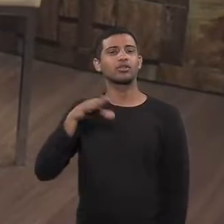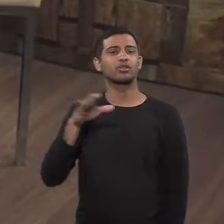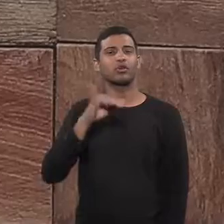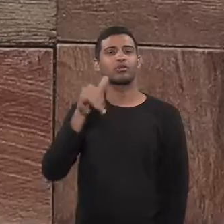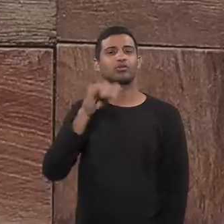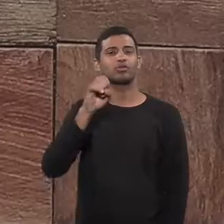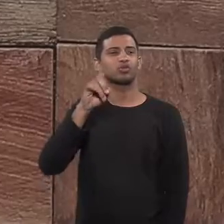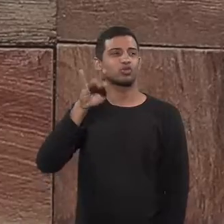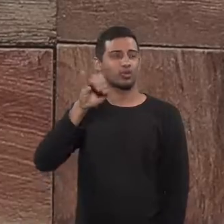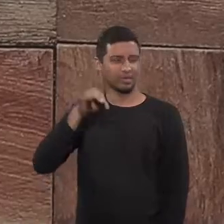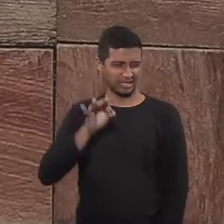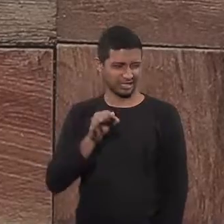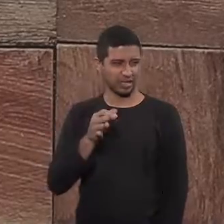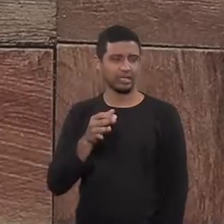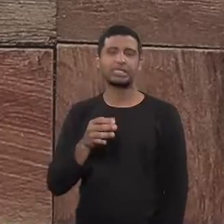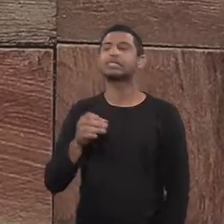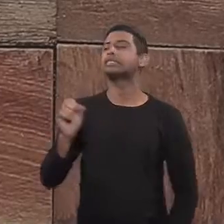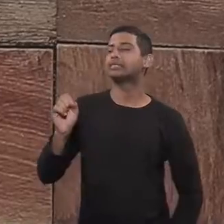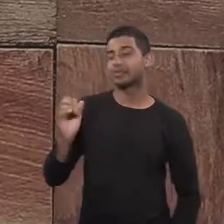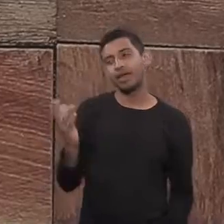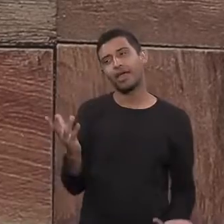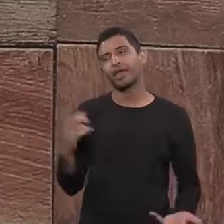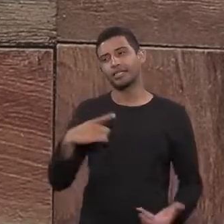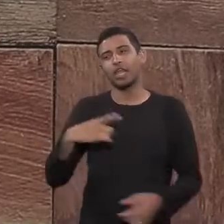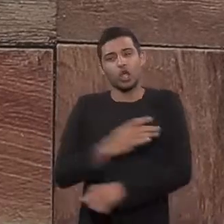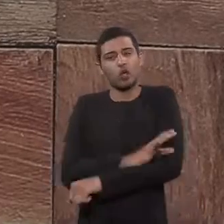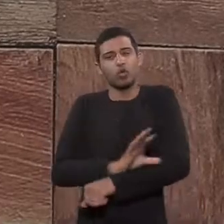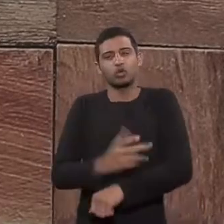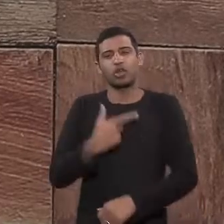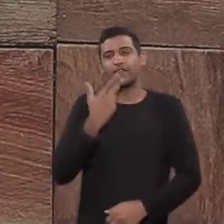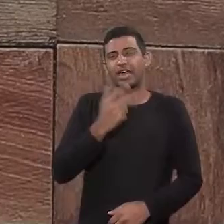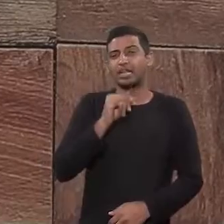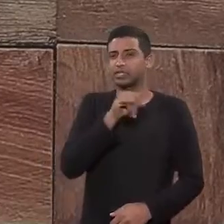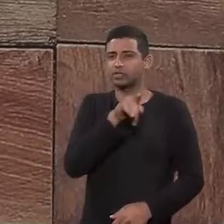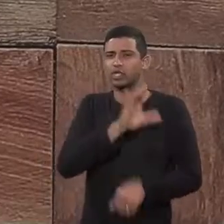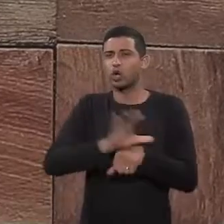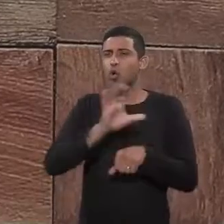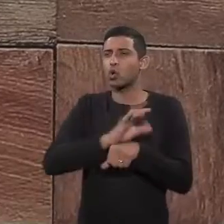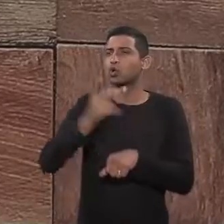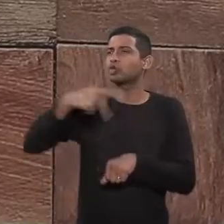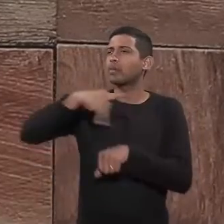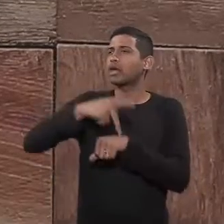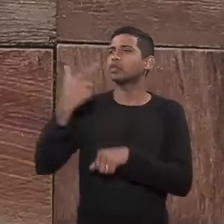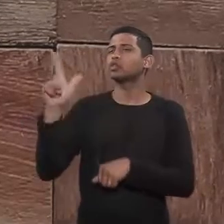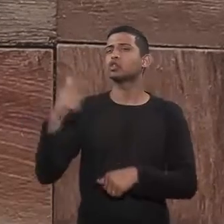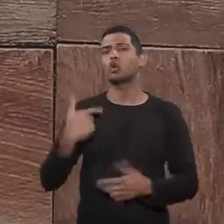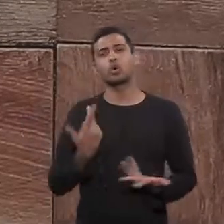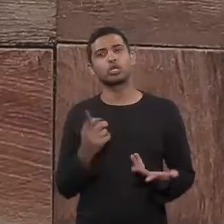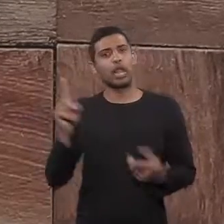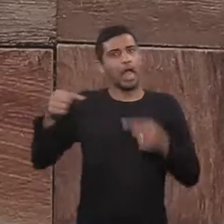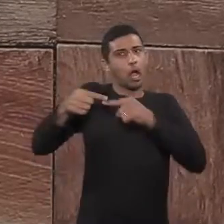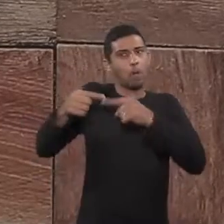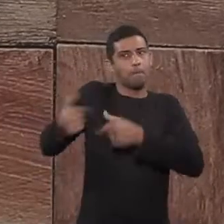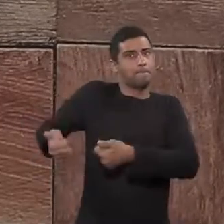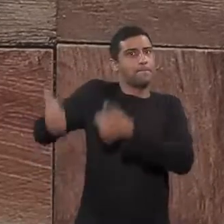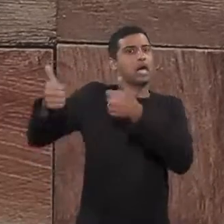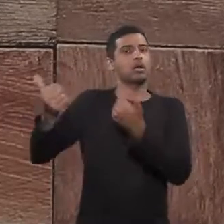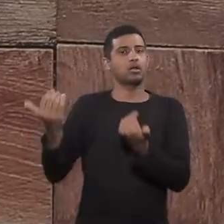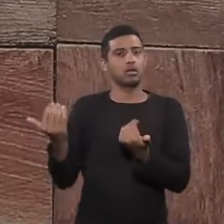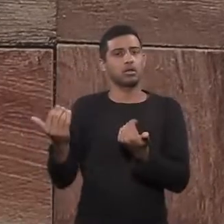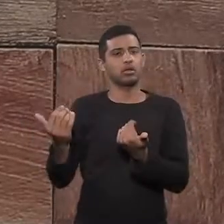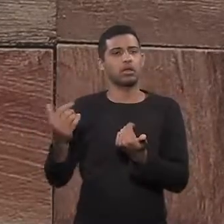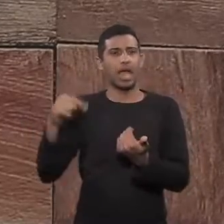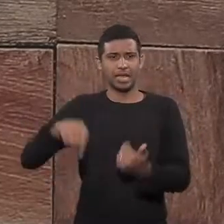Eu acho que ainda existe um pouco, né, Rogério, essa cultura... Se você fez um curso fora, então esse curso é o que vale, apesar